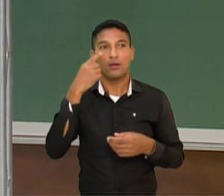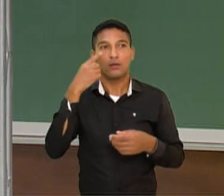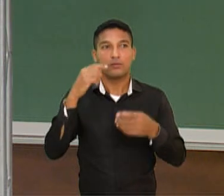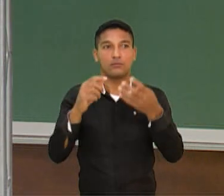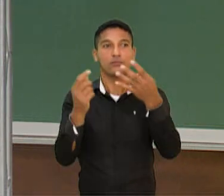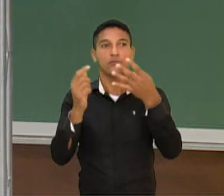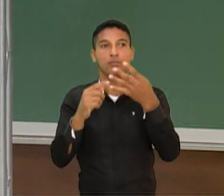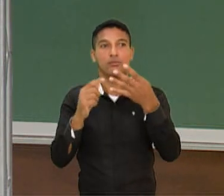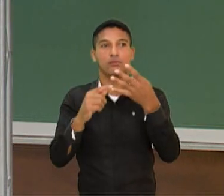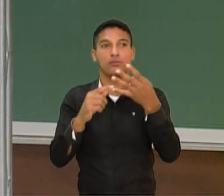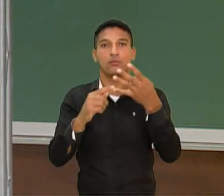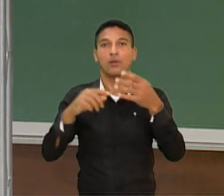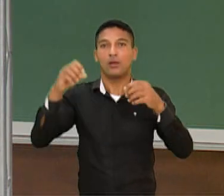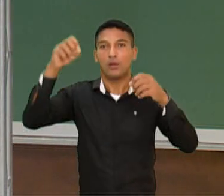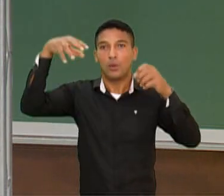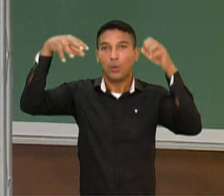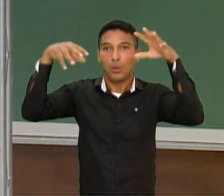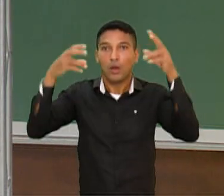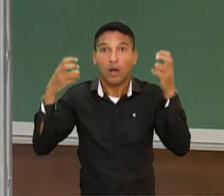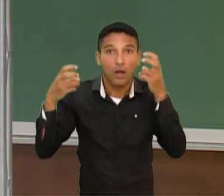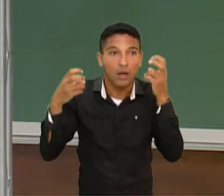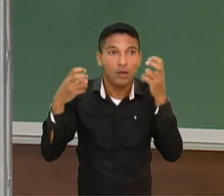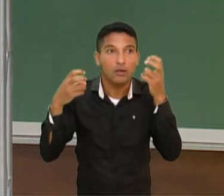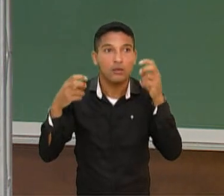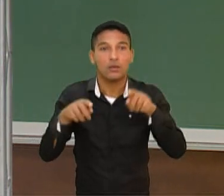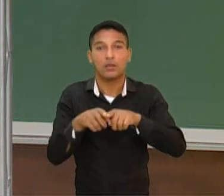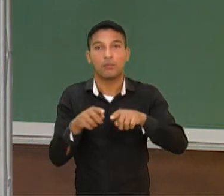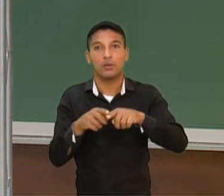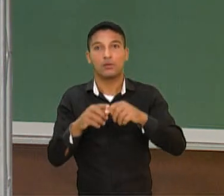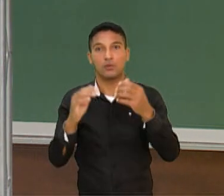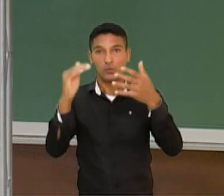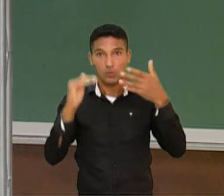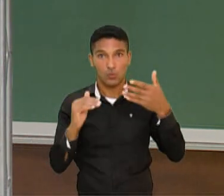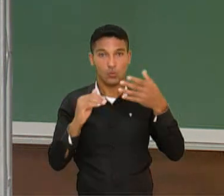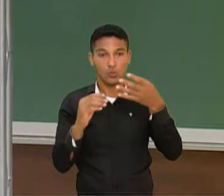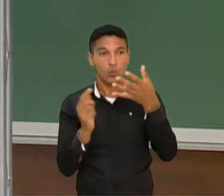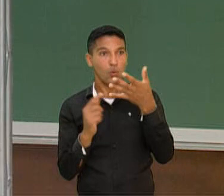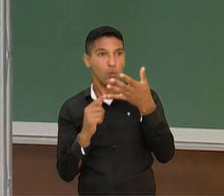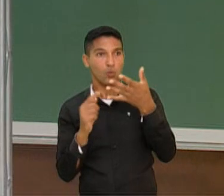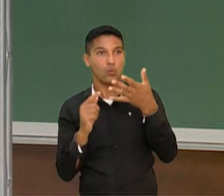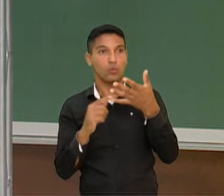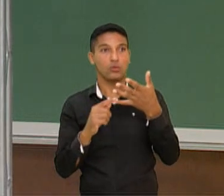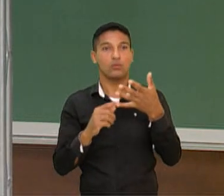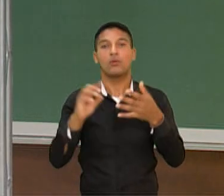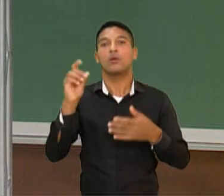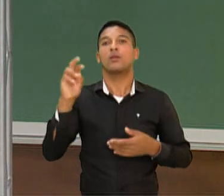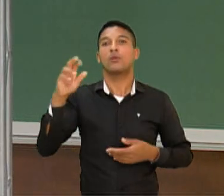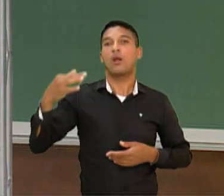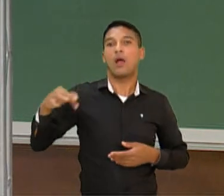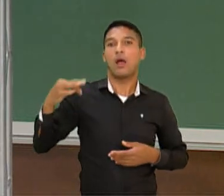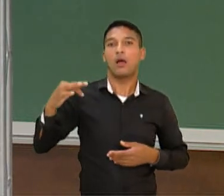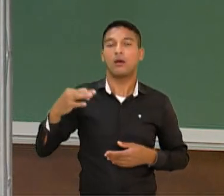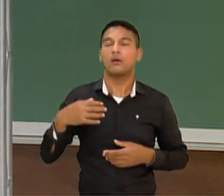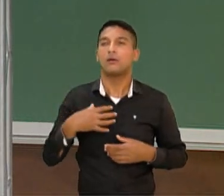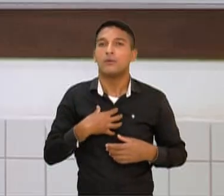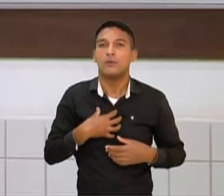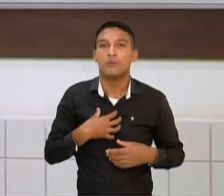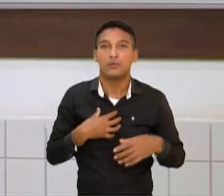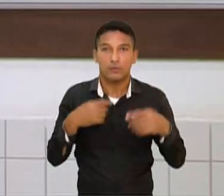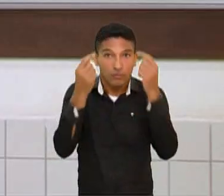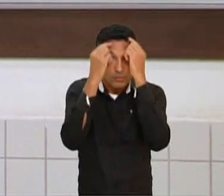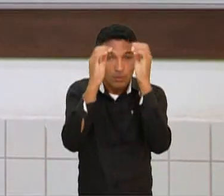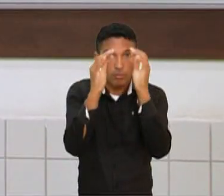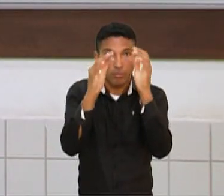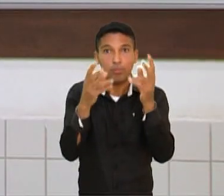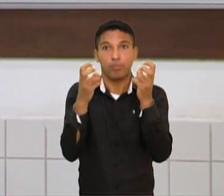receptores para a dor, ou seja, os nervos que vão estar apontando sobre o nosso, por sentir a dor ou não. Tá? Nós falamos sobre isso